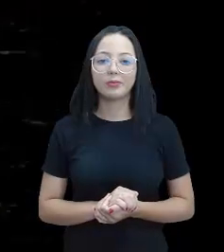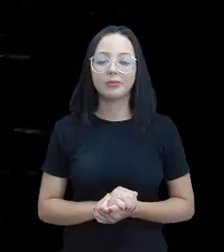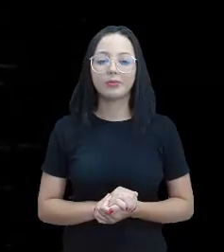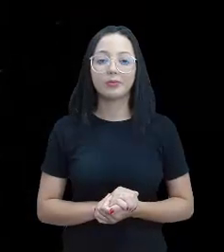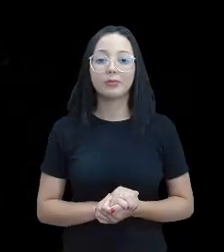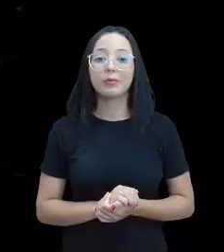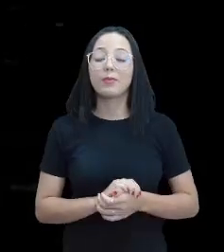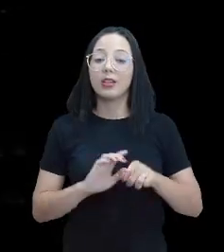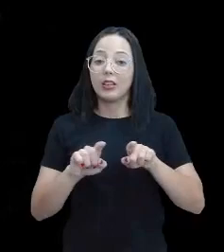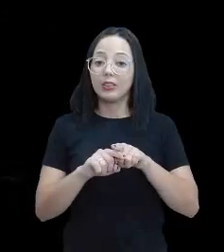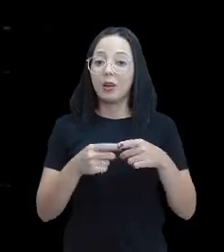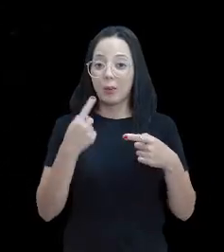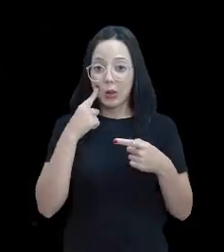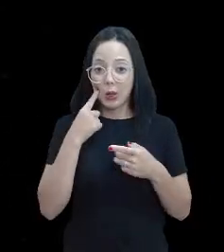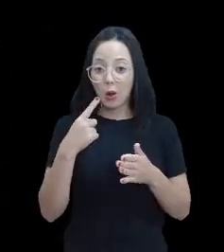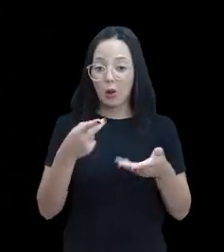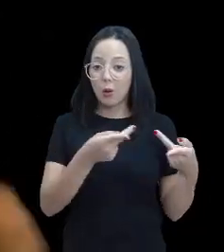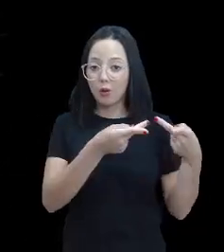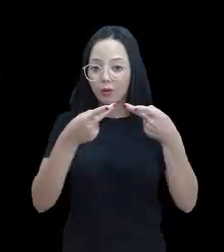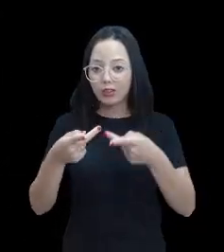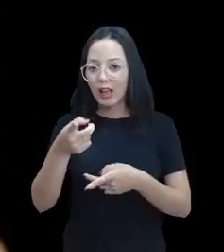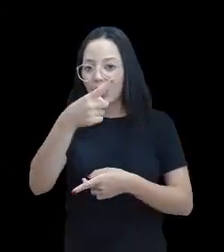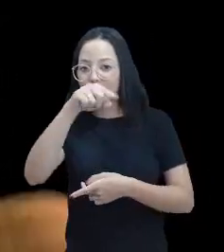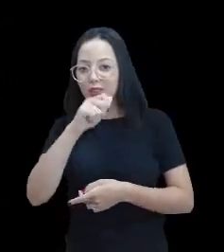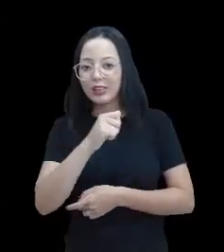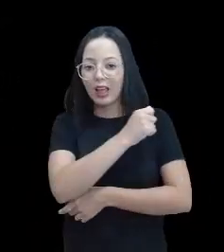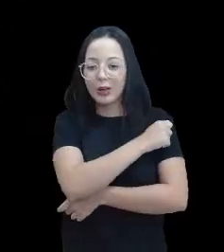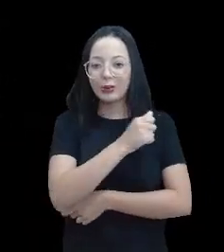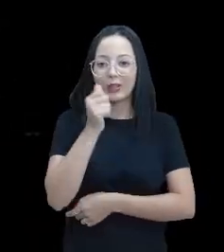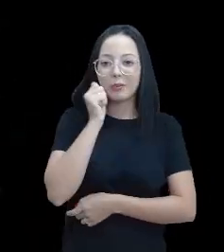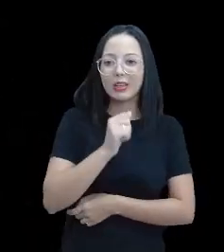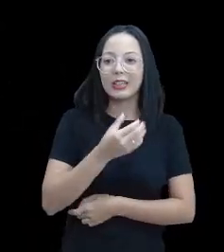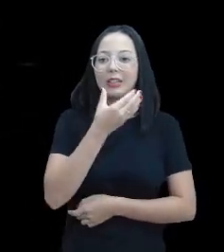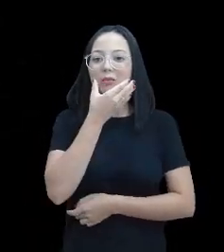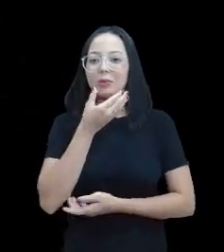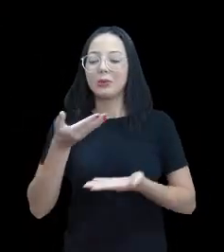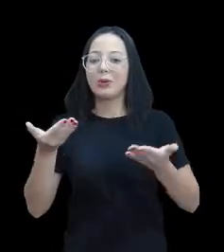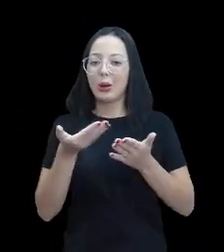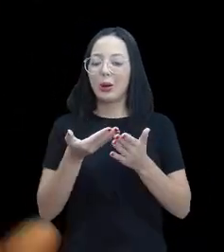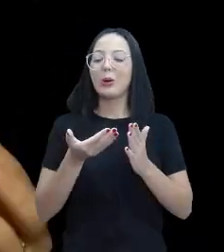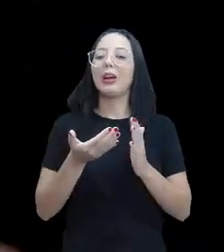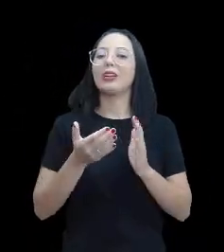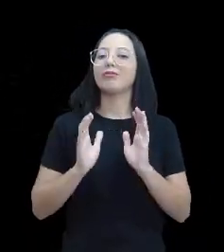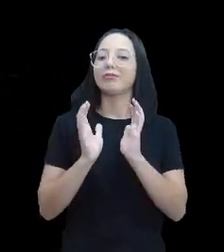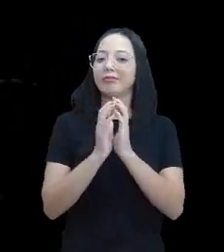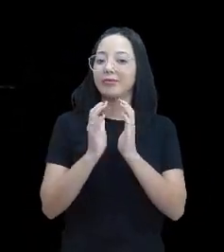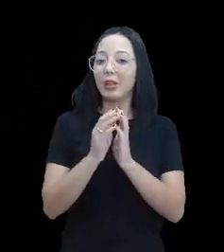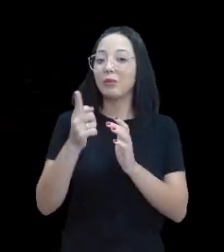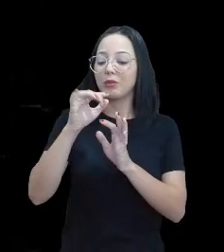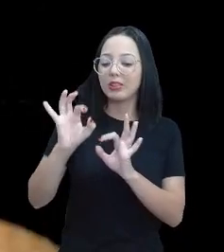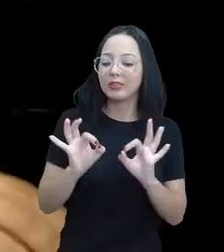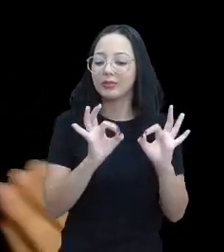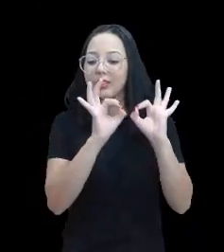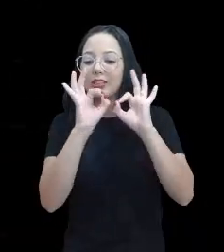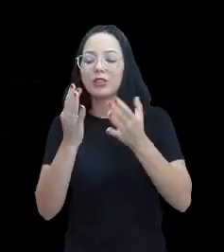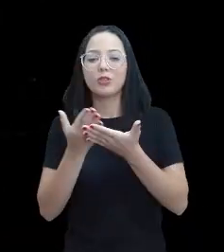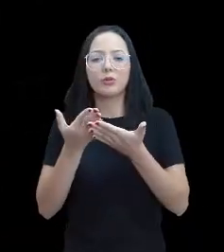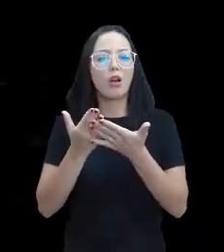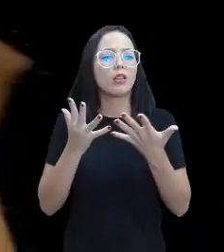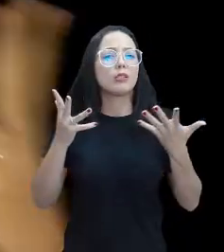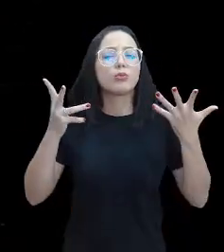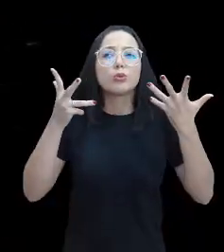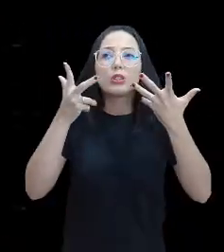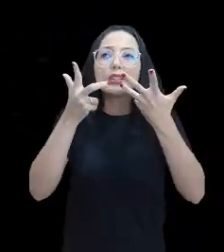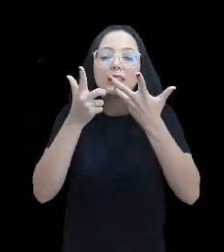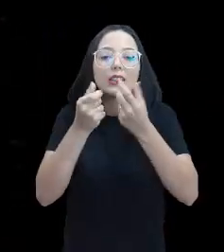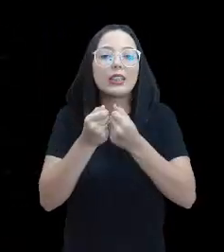Eu quero fazer um convite a você, aluna e aluno da nossa rede municipal. Assistam às aulas, que são lindas, minha